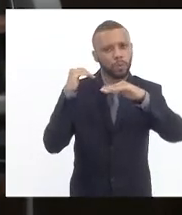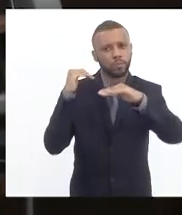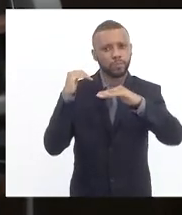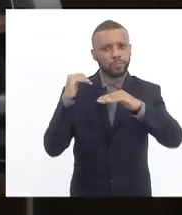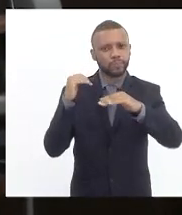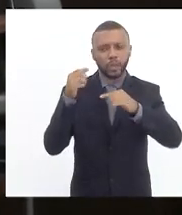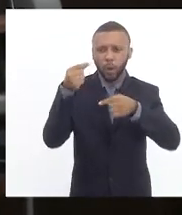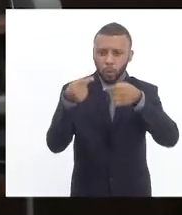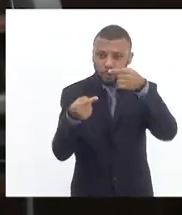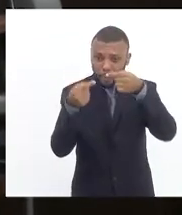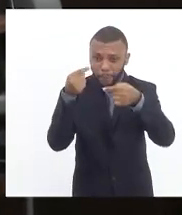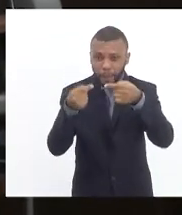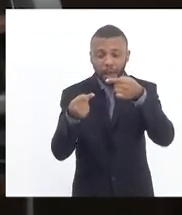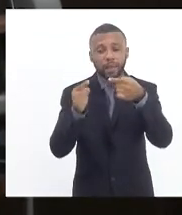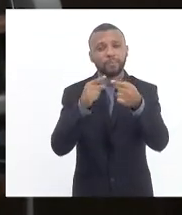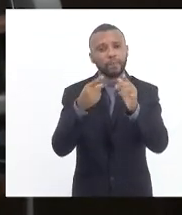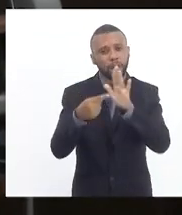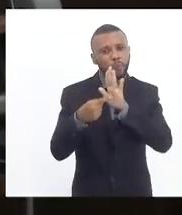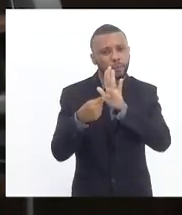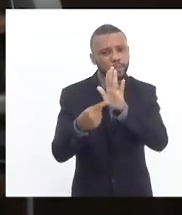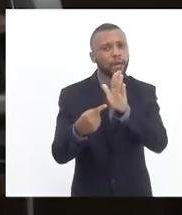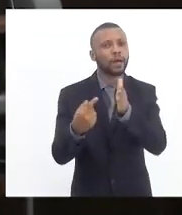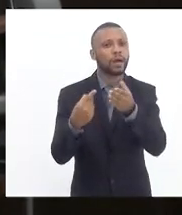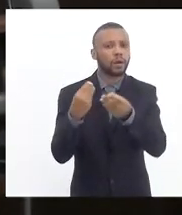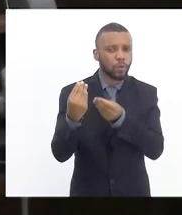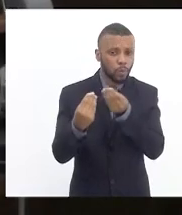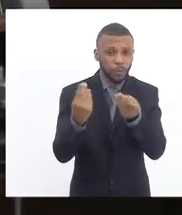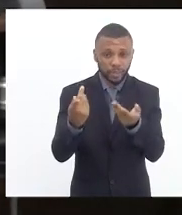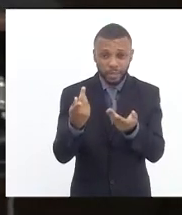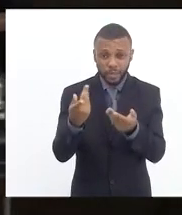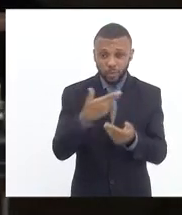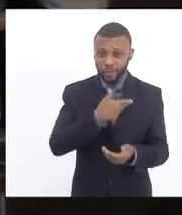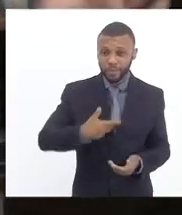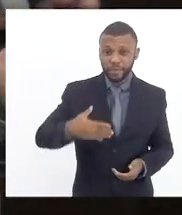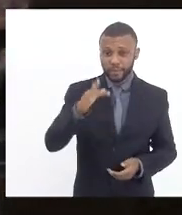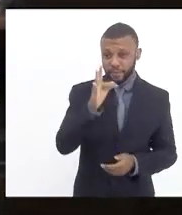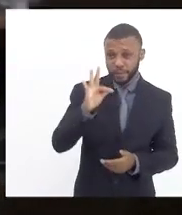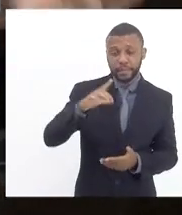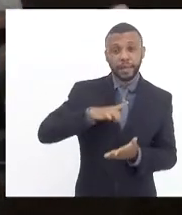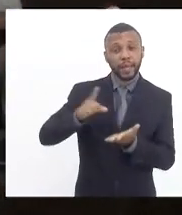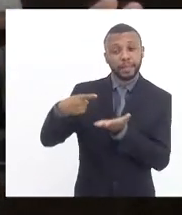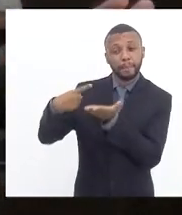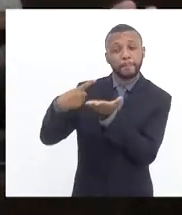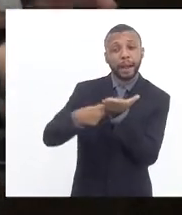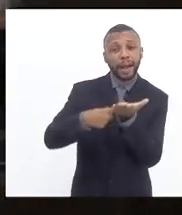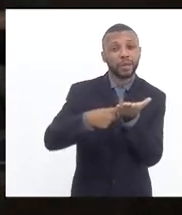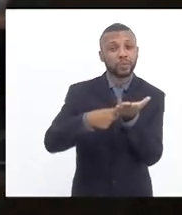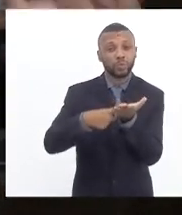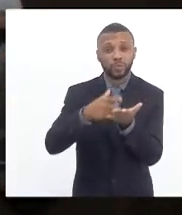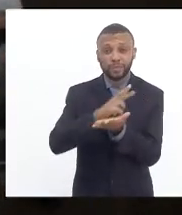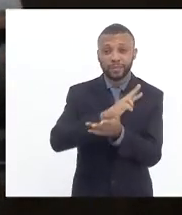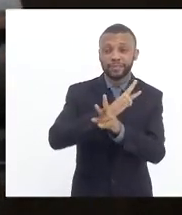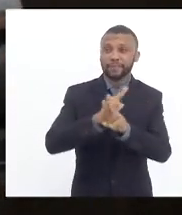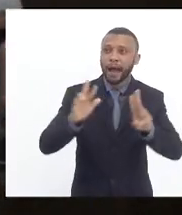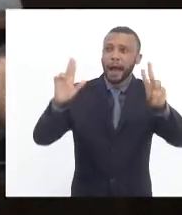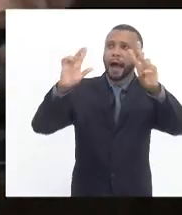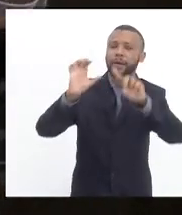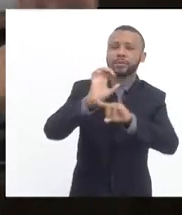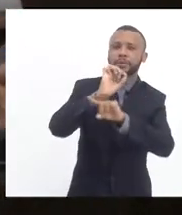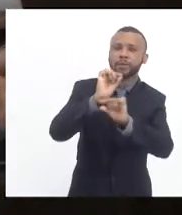dois entes Federados autônomos até porque o vídeo a união nesse pacto federativo que não existe que é uma Utopia